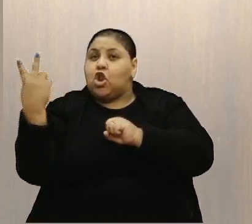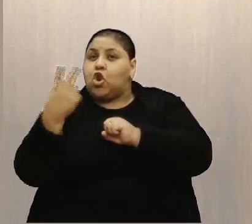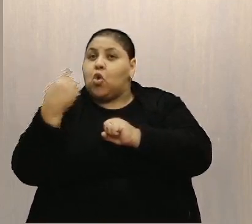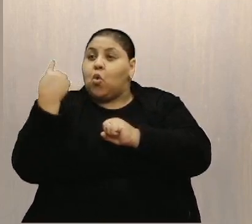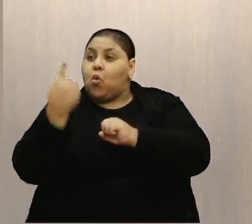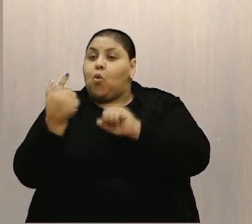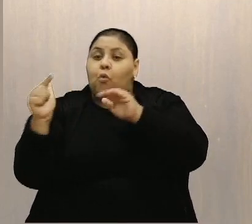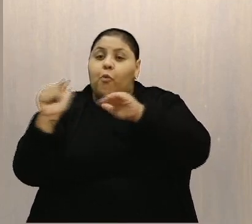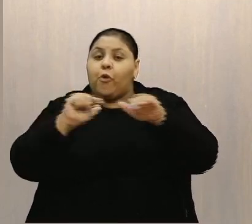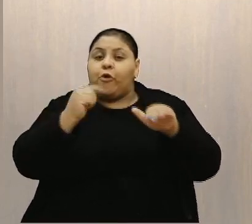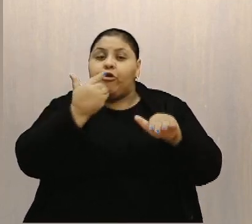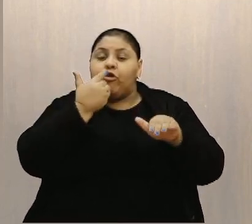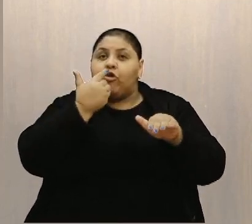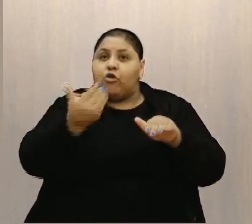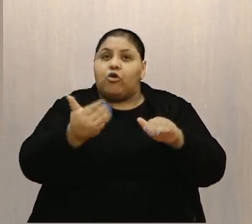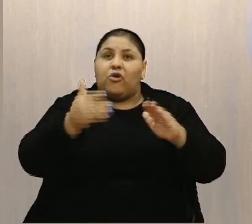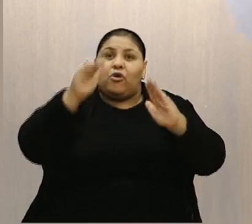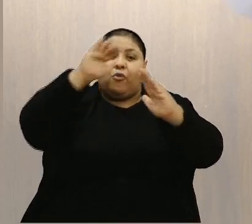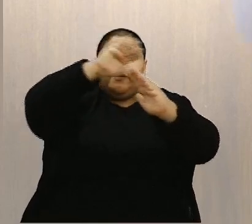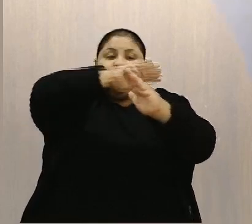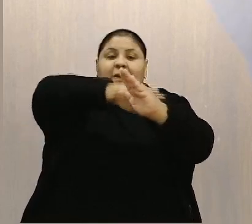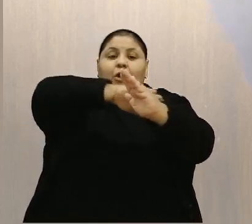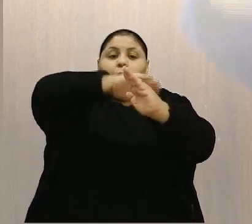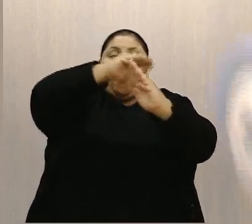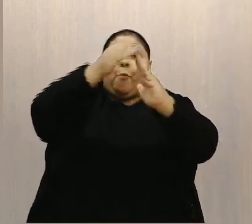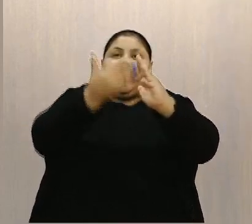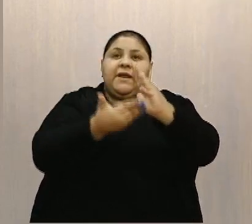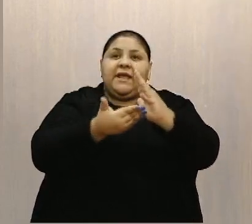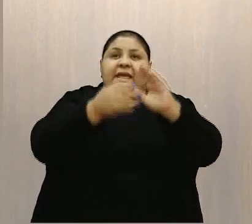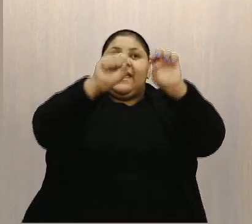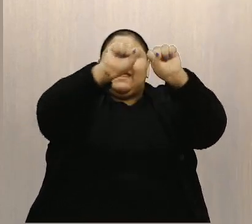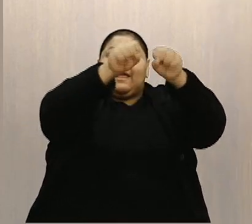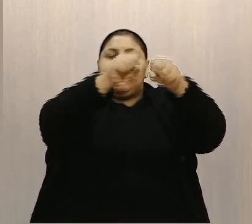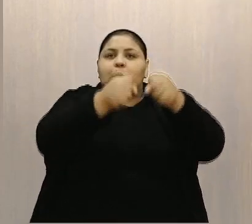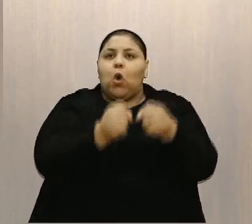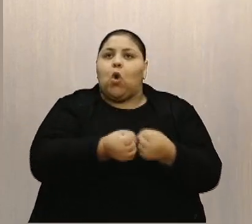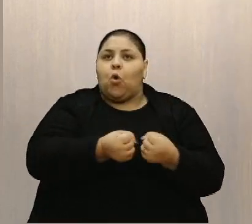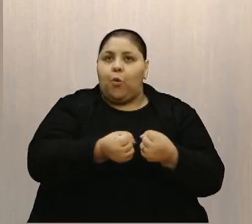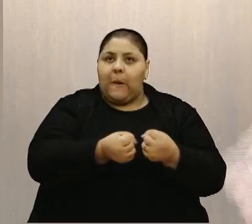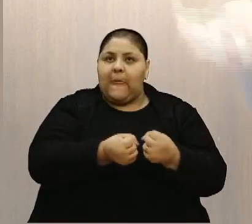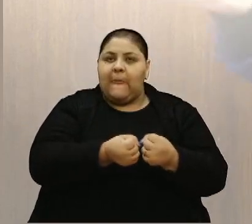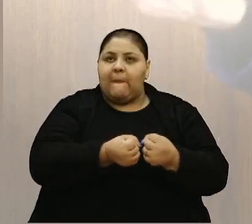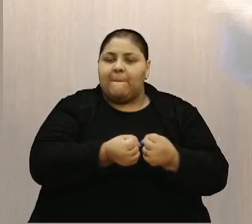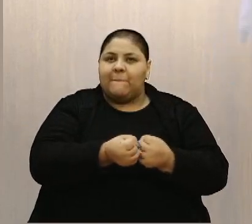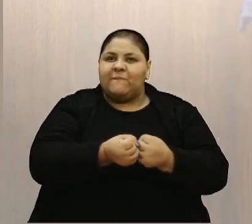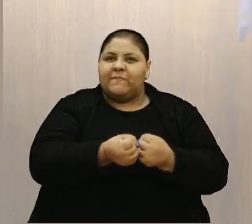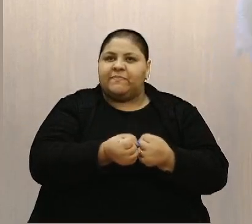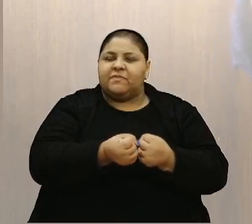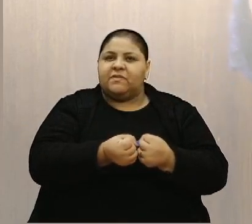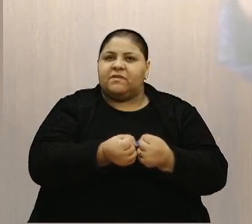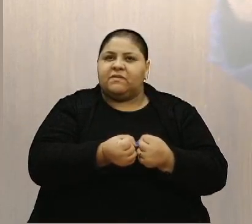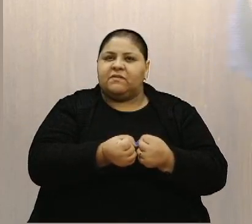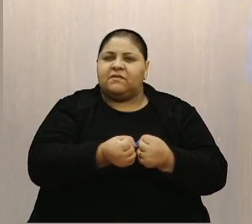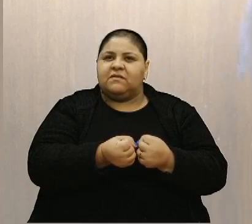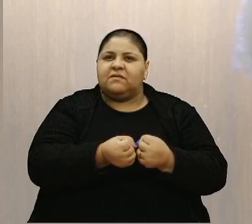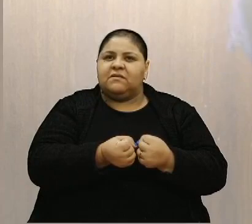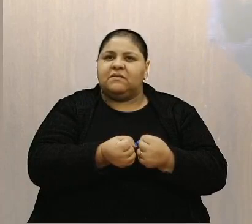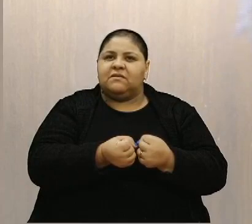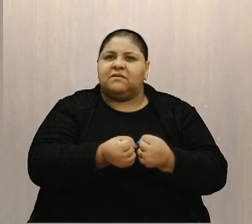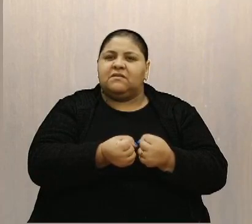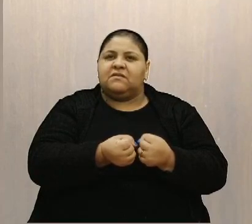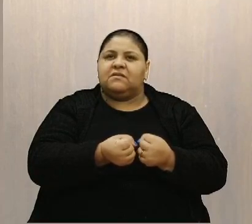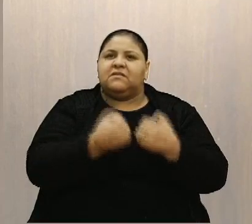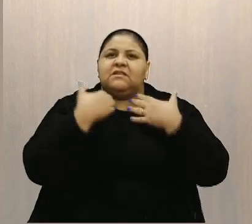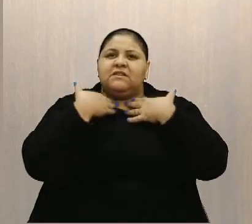pedi para cobrirem, porque quebrou as telhas, e a Secretaria